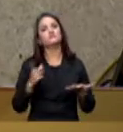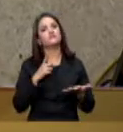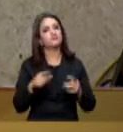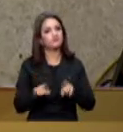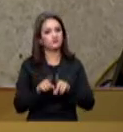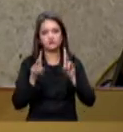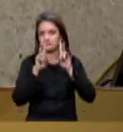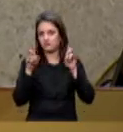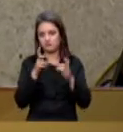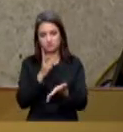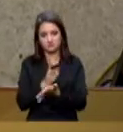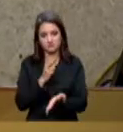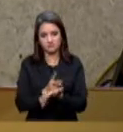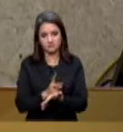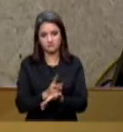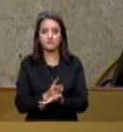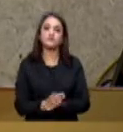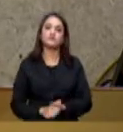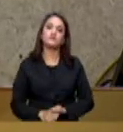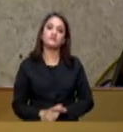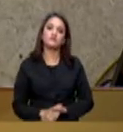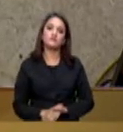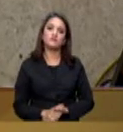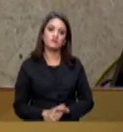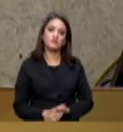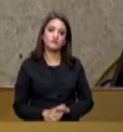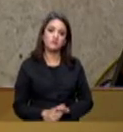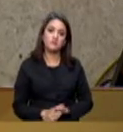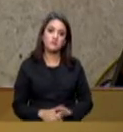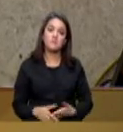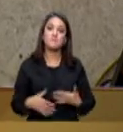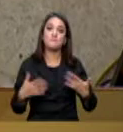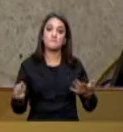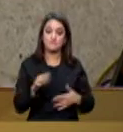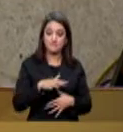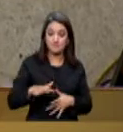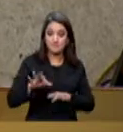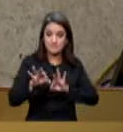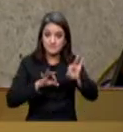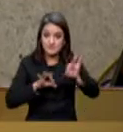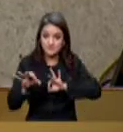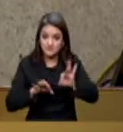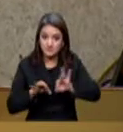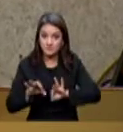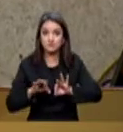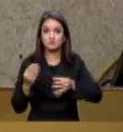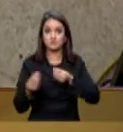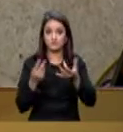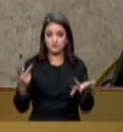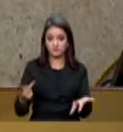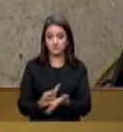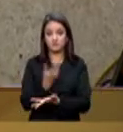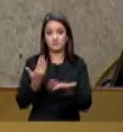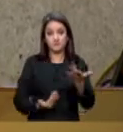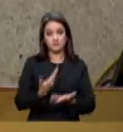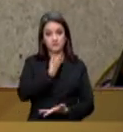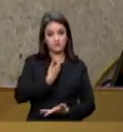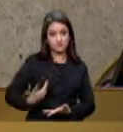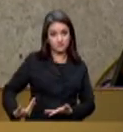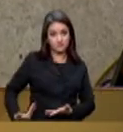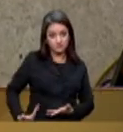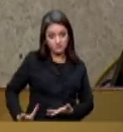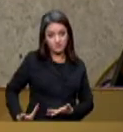mesmo tema. É dizer, os âmbitos de planejamento e de execução do serviço público de saneamento